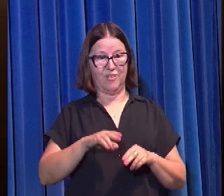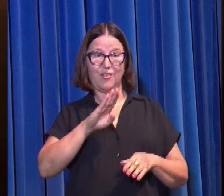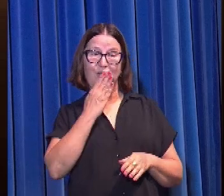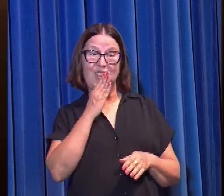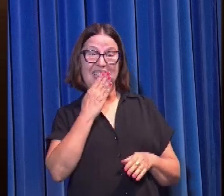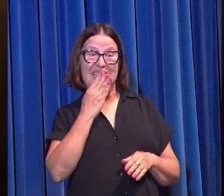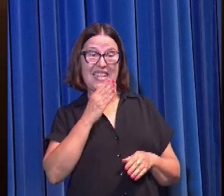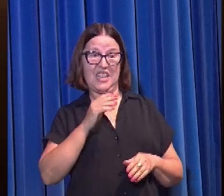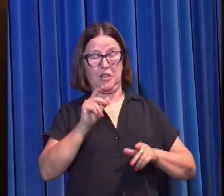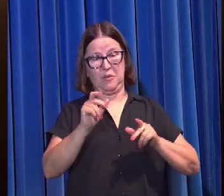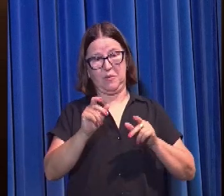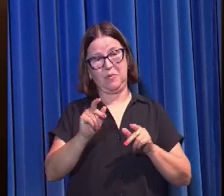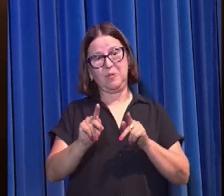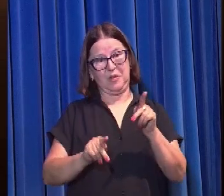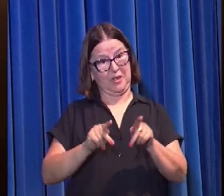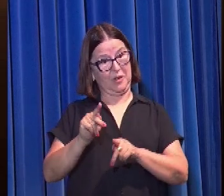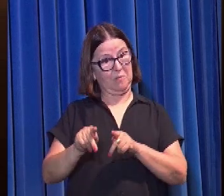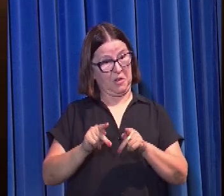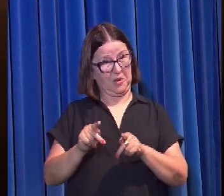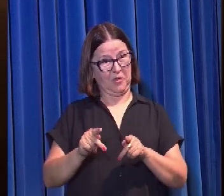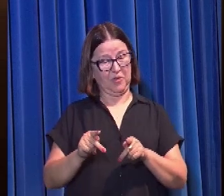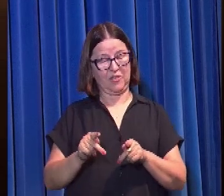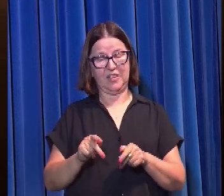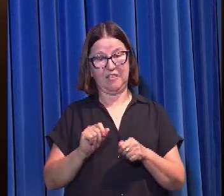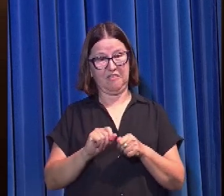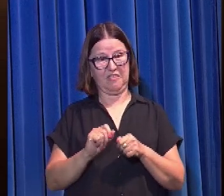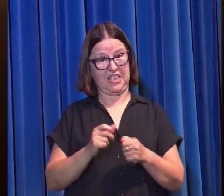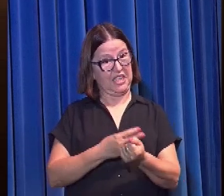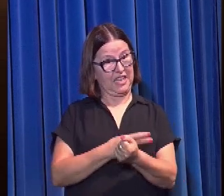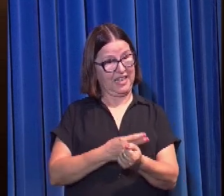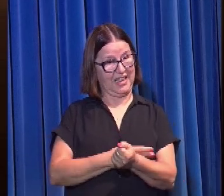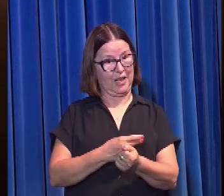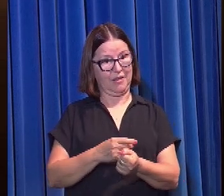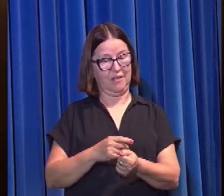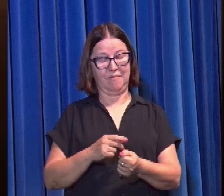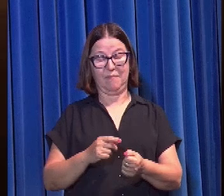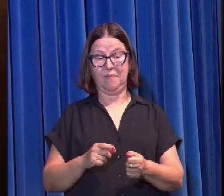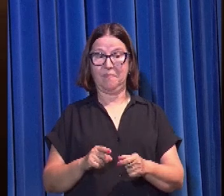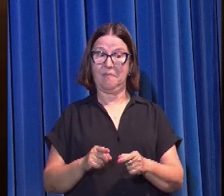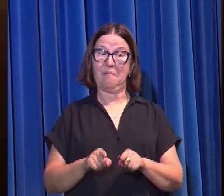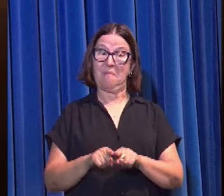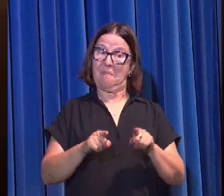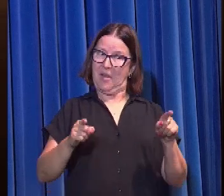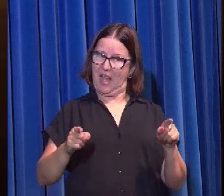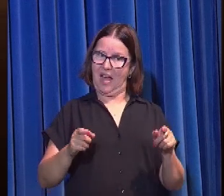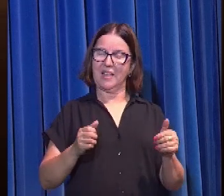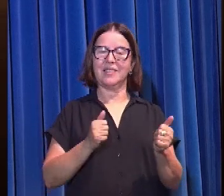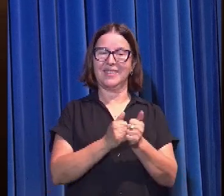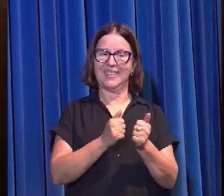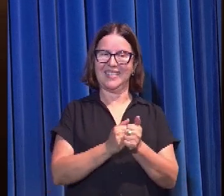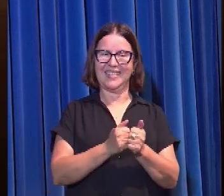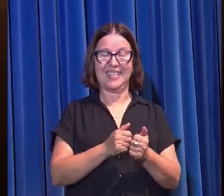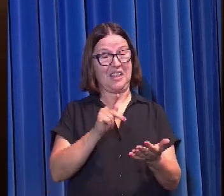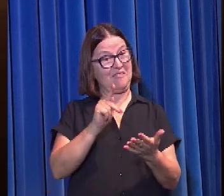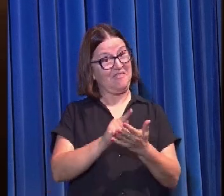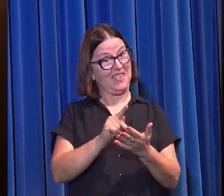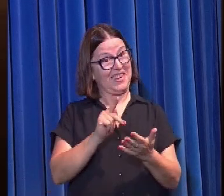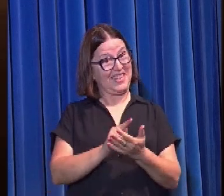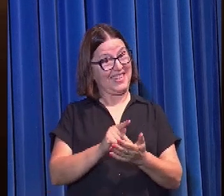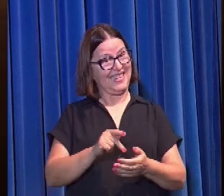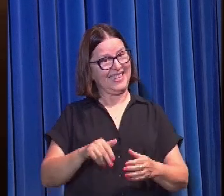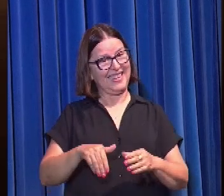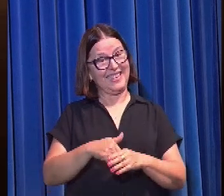que induzem ao erro. Mas, seguindo a verdade em amor, cresçamos em